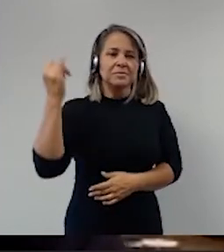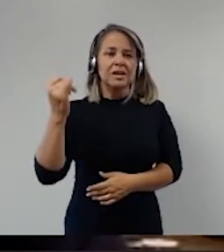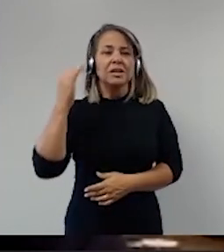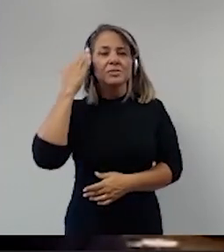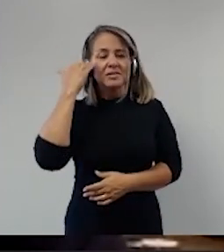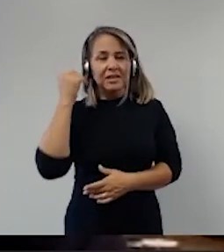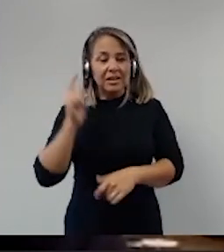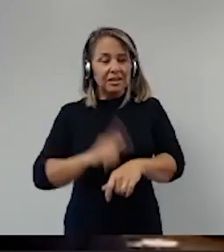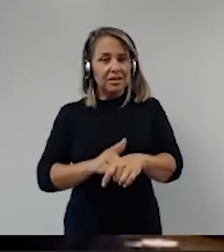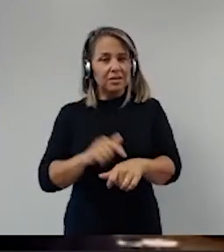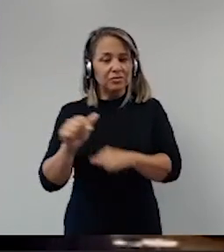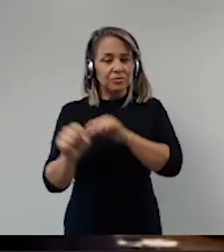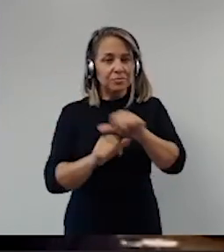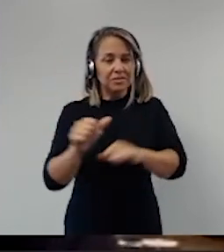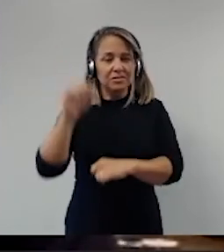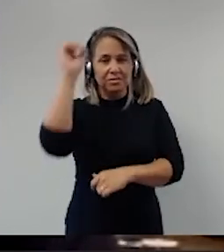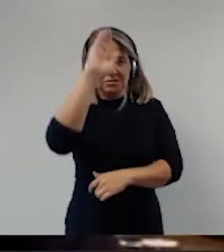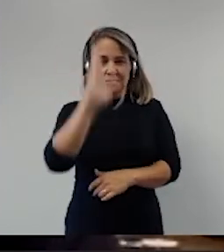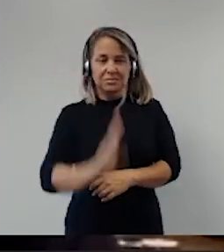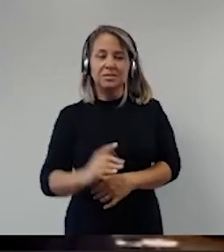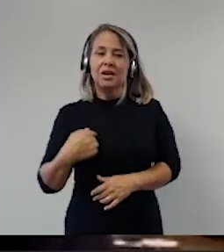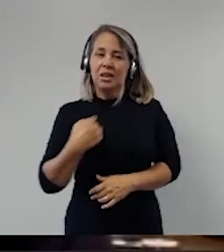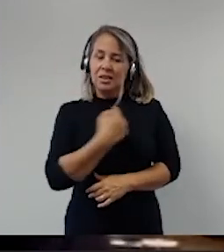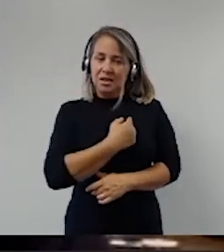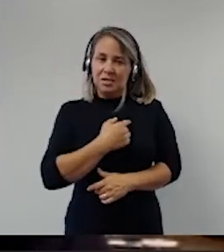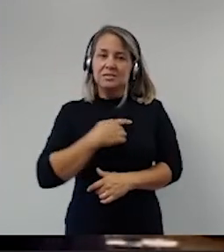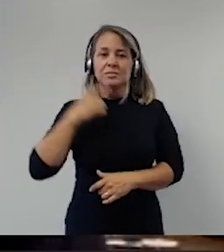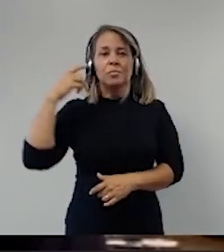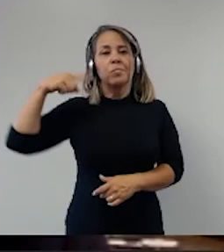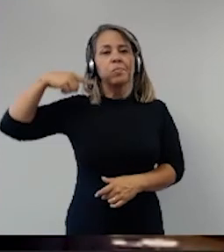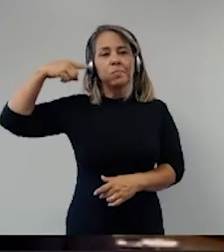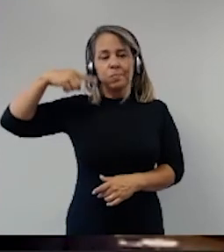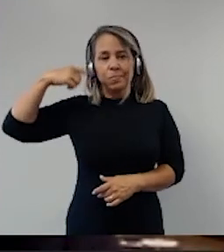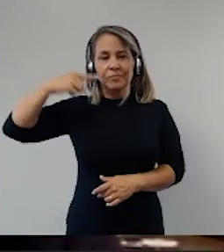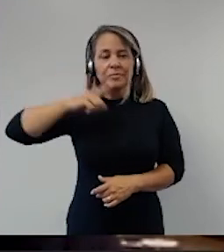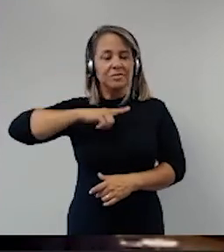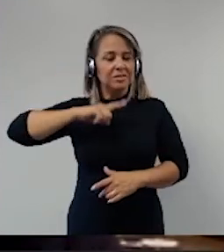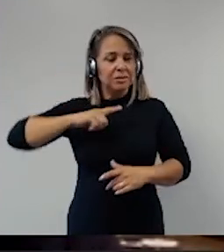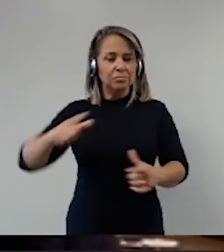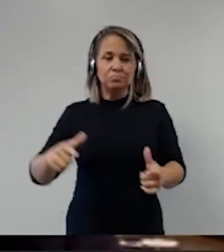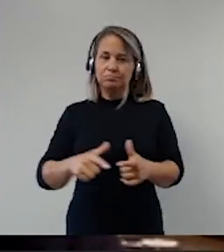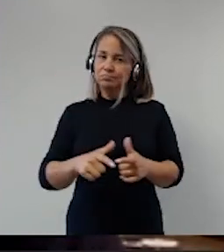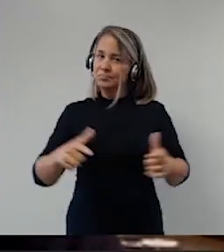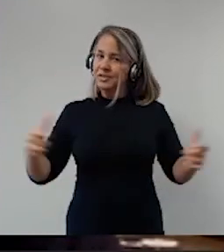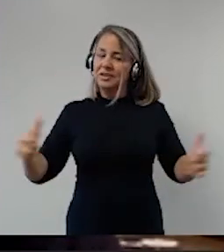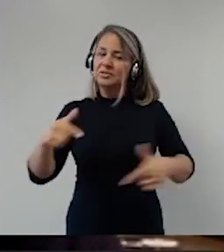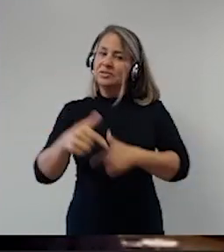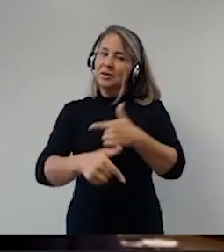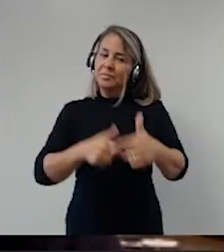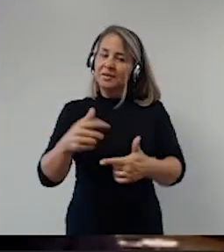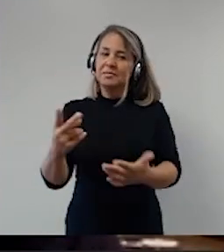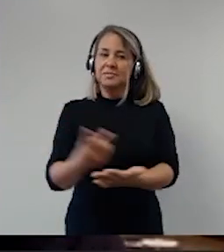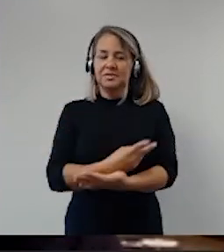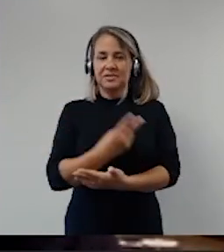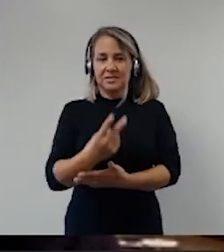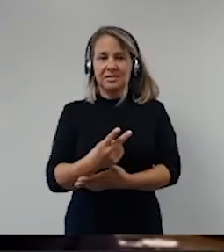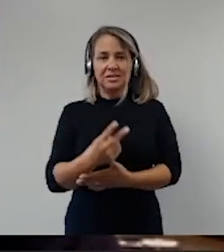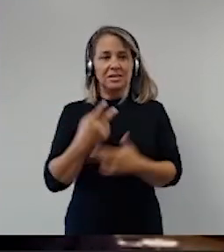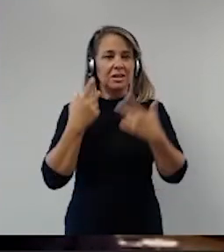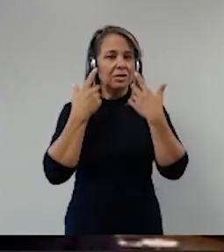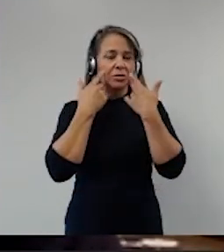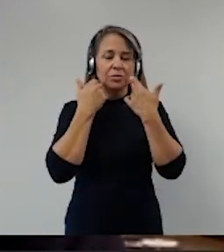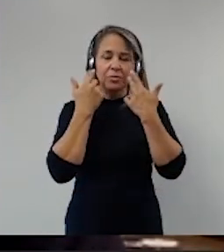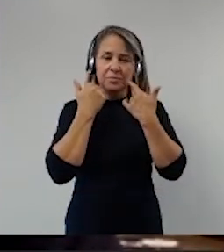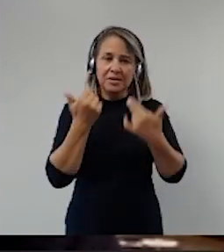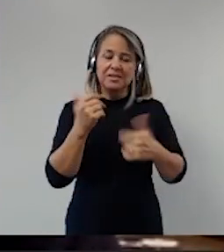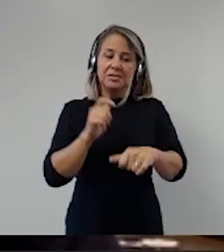de reestruturação do país, nós, como advogados, vamos ter uma grande missão a ser cumprida. E, naturalmente, são nos